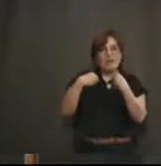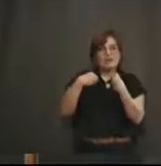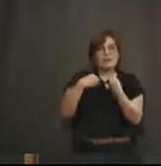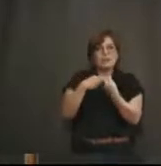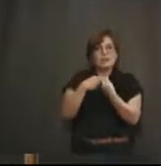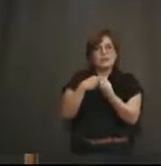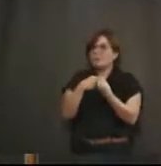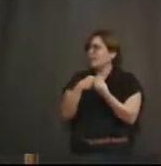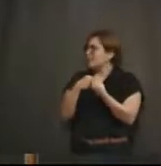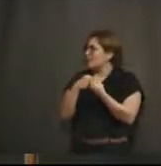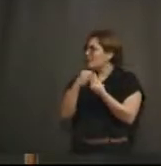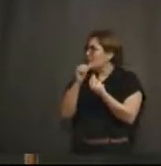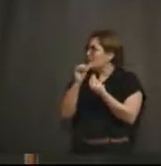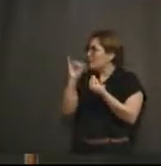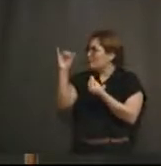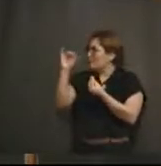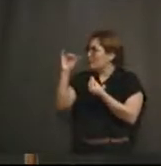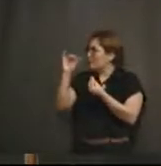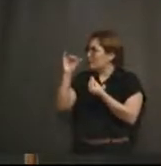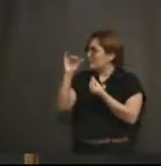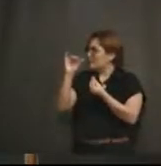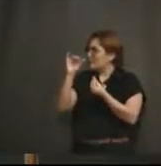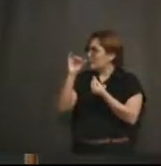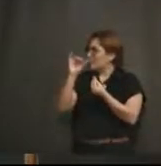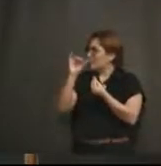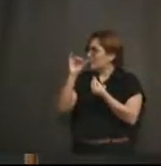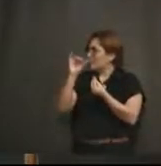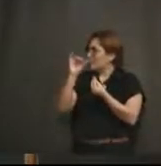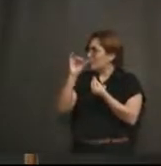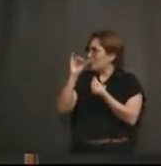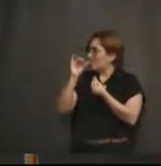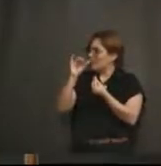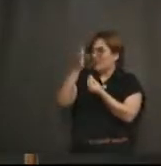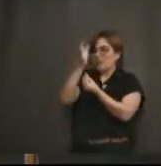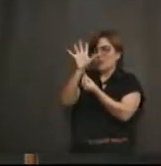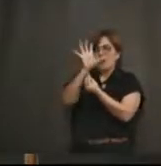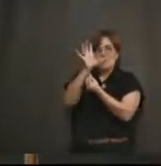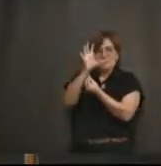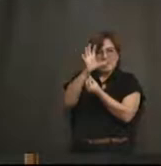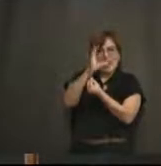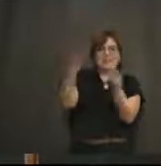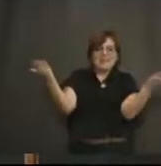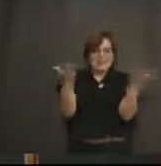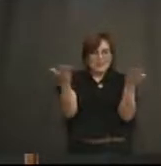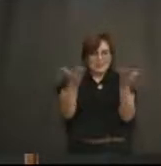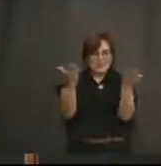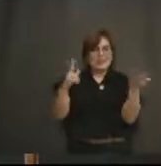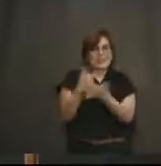Bienal, que vocês podem acessar nesse momento. A senha é Bienal UFPA.